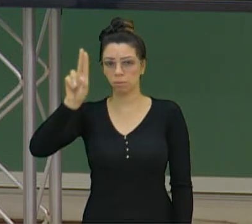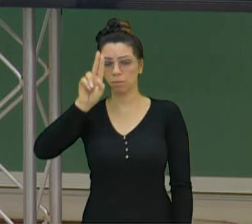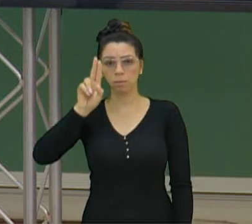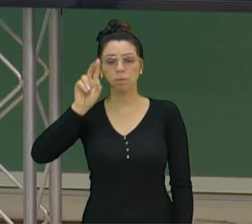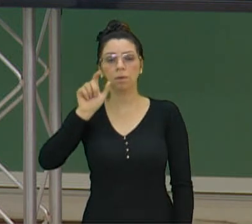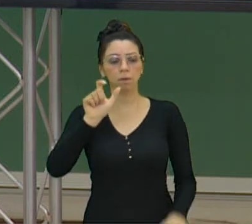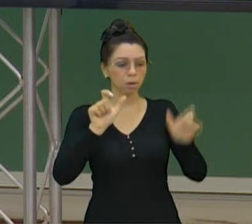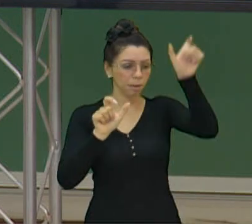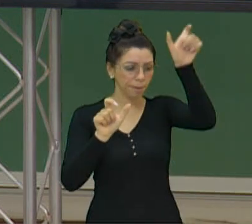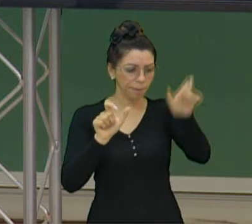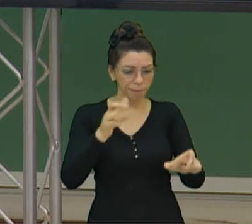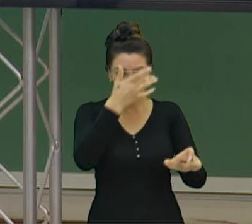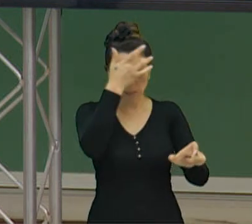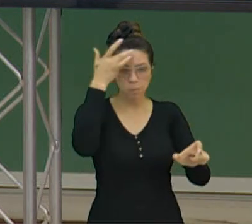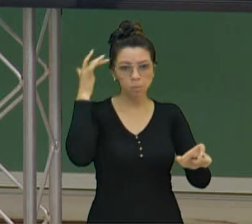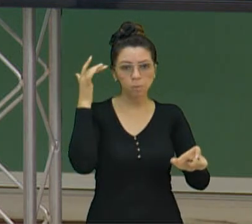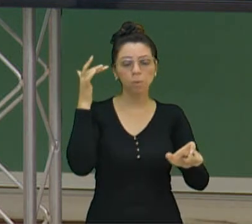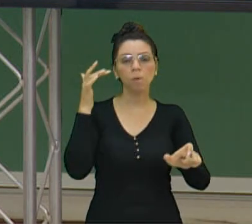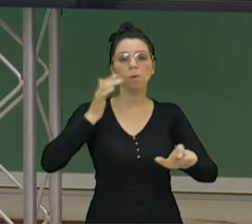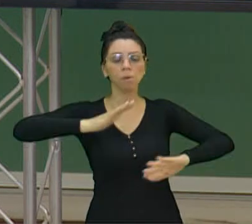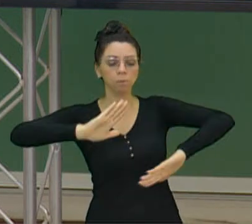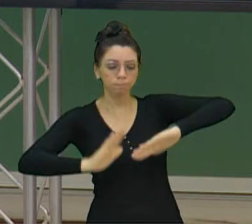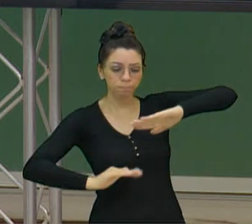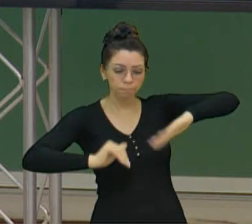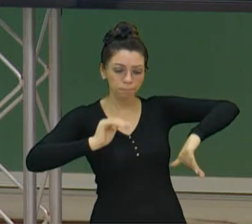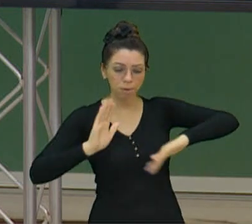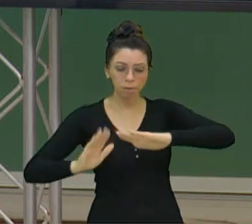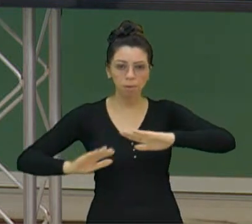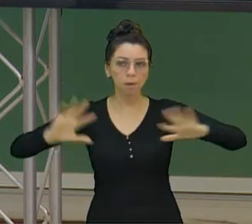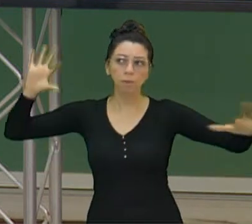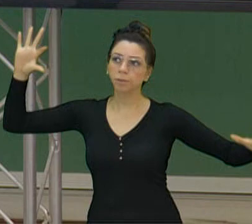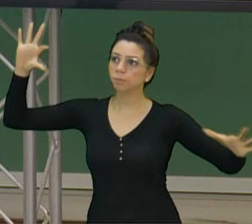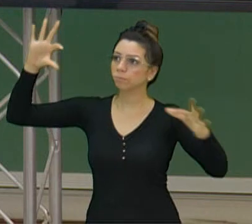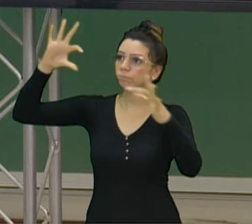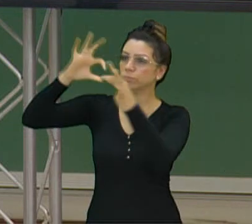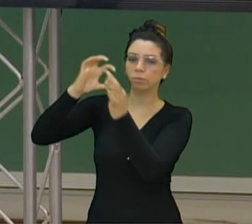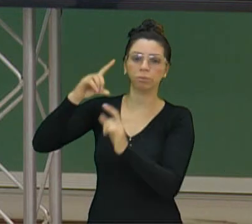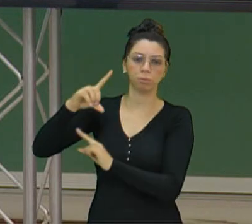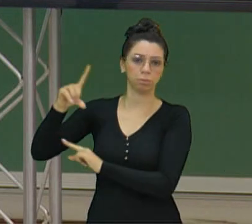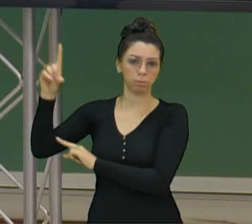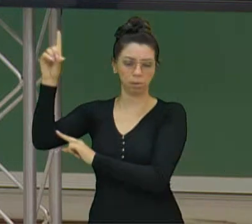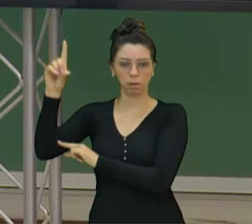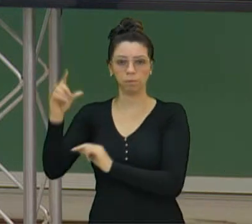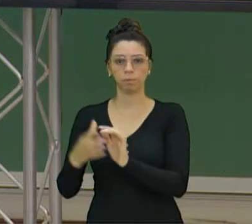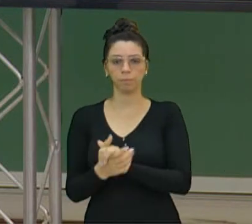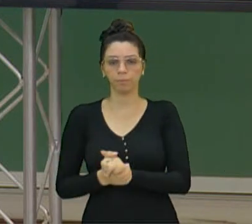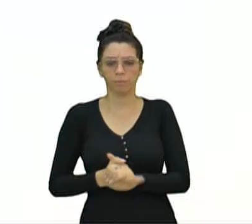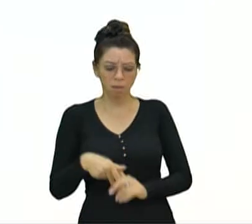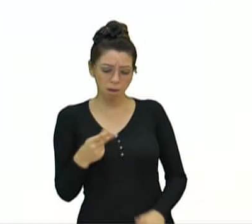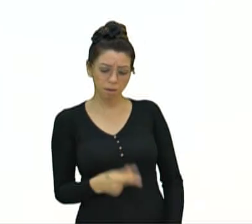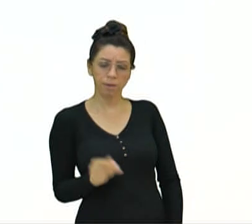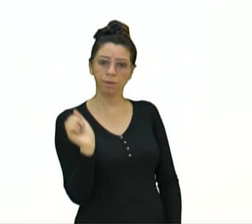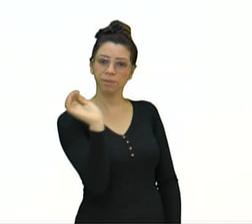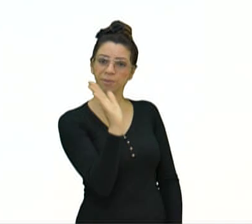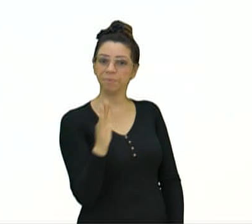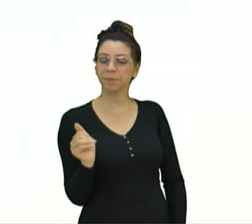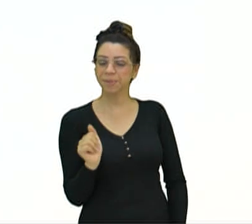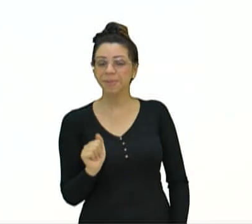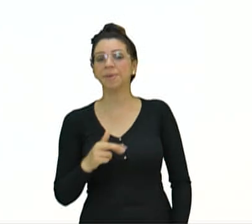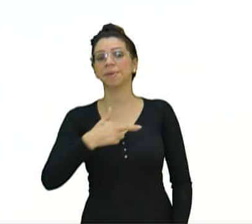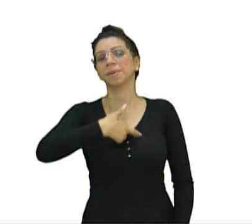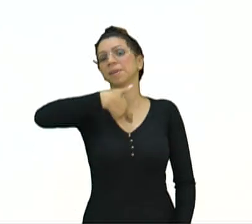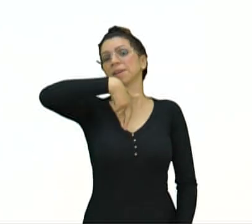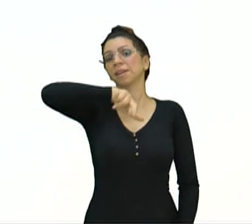das pessoas que estão ali naquela prática religiosa com Deus. E no Brasil, religiões de